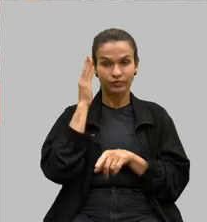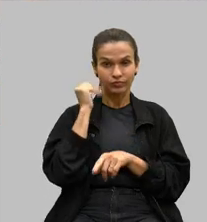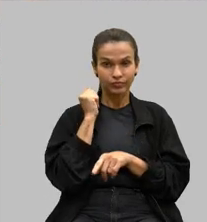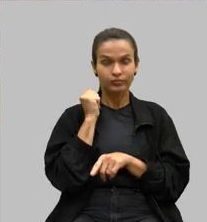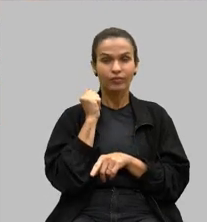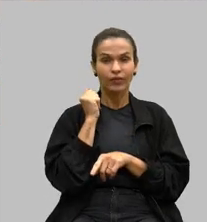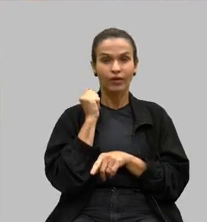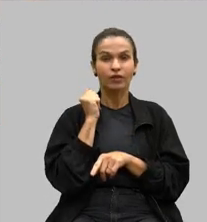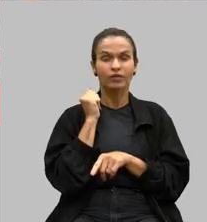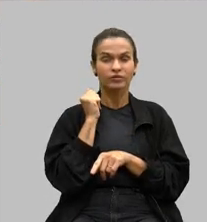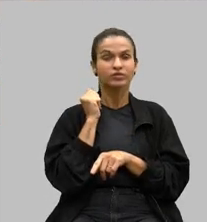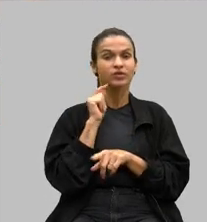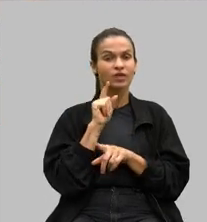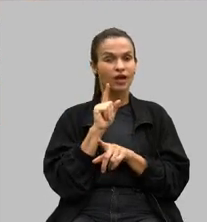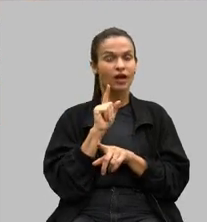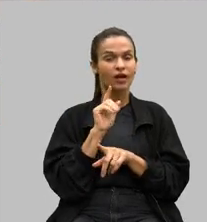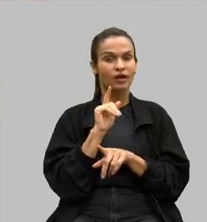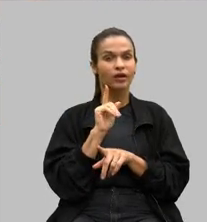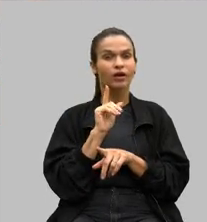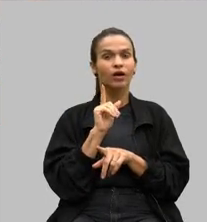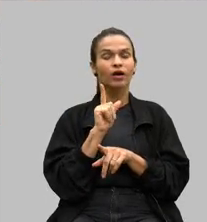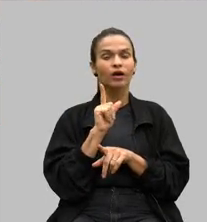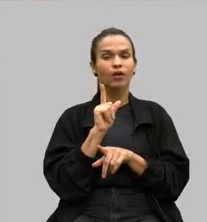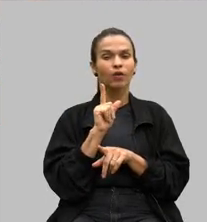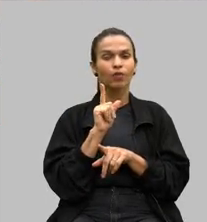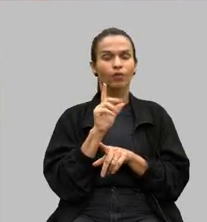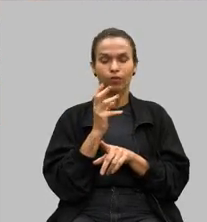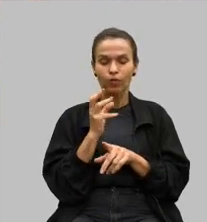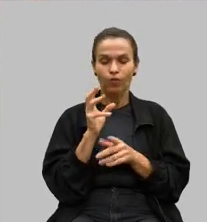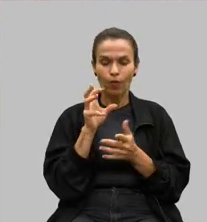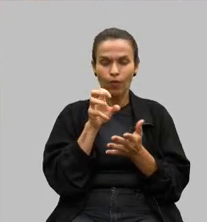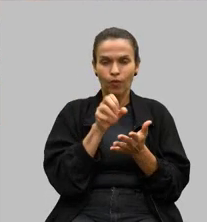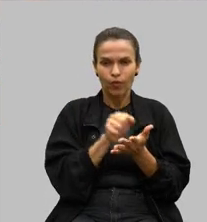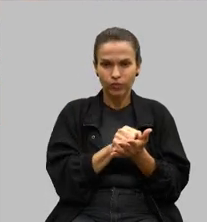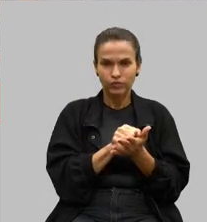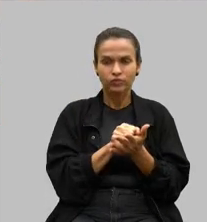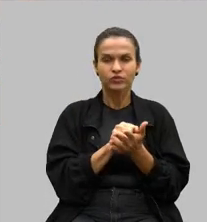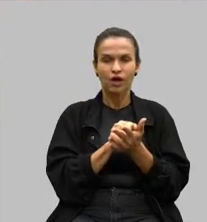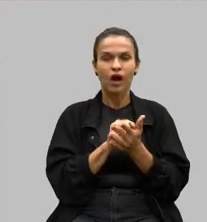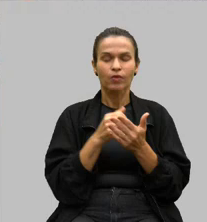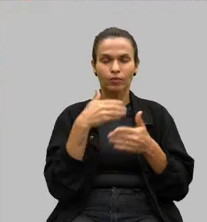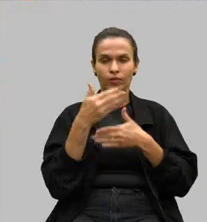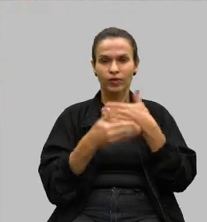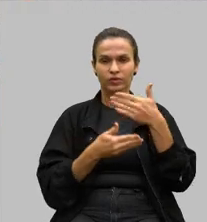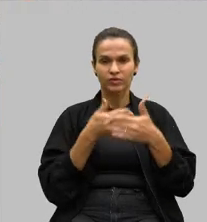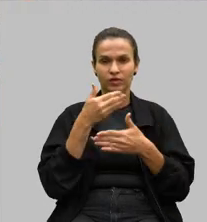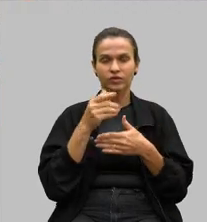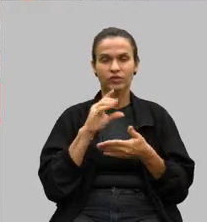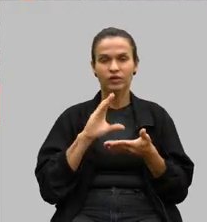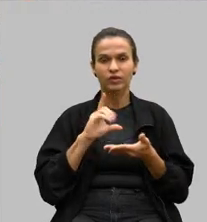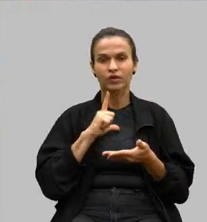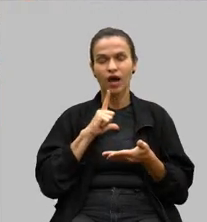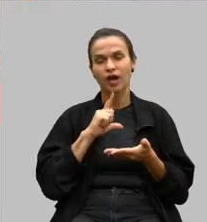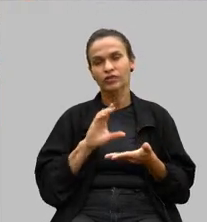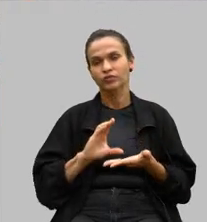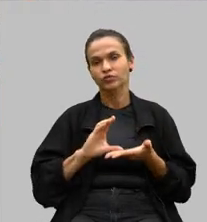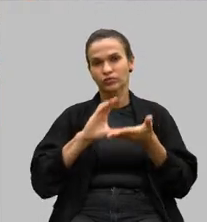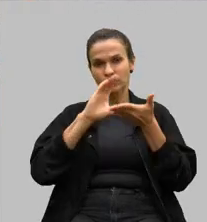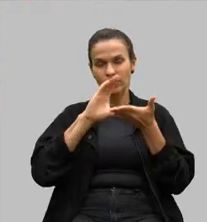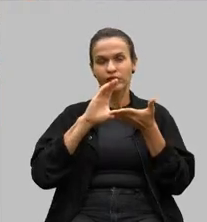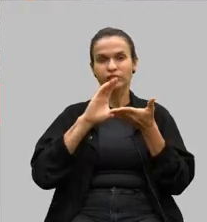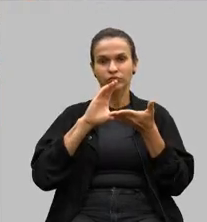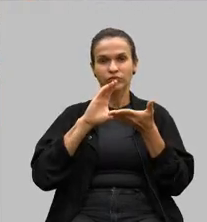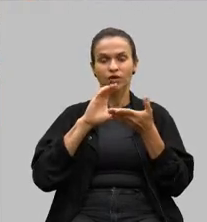tombamento provisório que o tombamento efetivo se dá pelo processo que passa pelo conselho eh